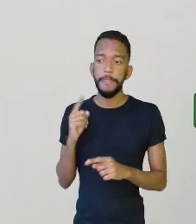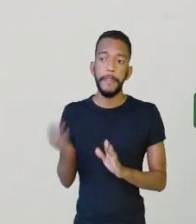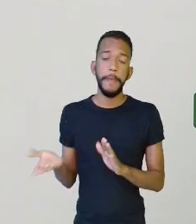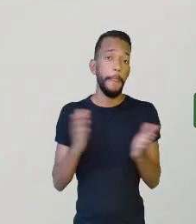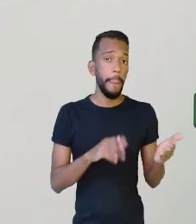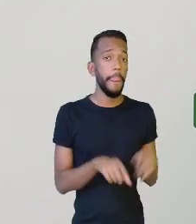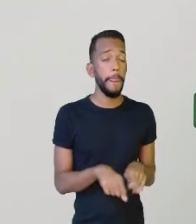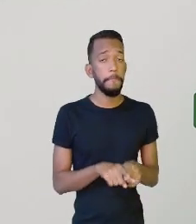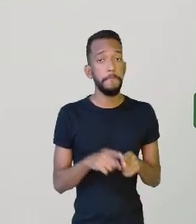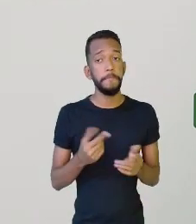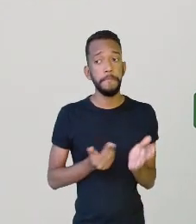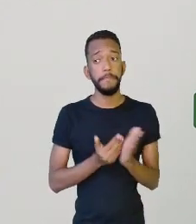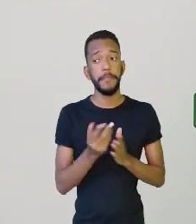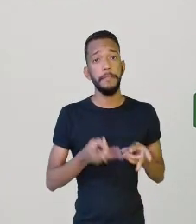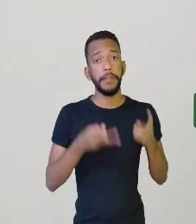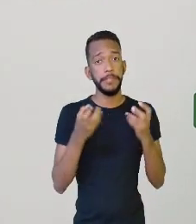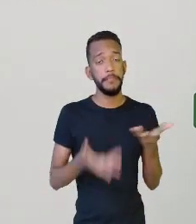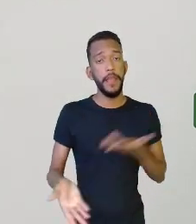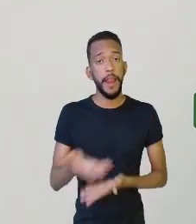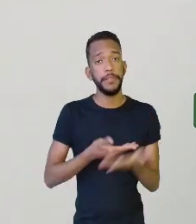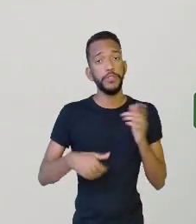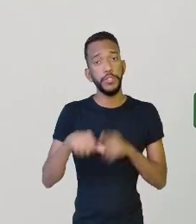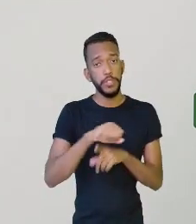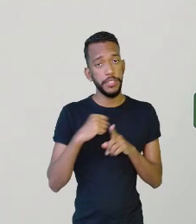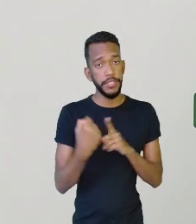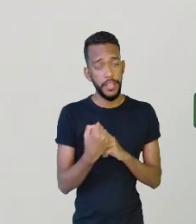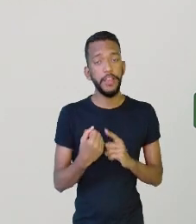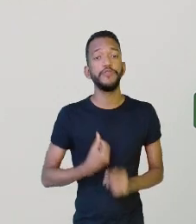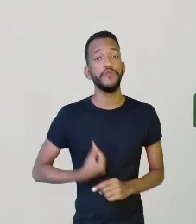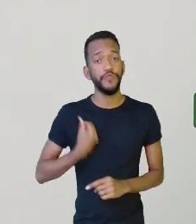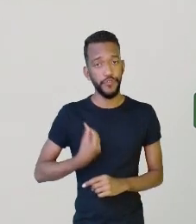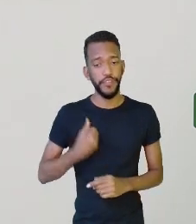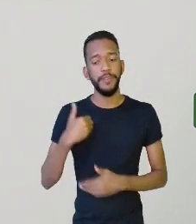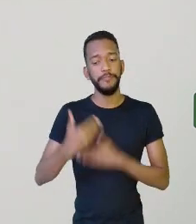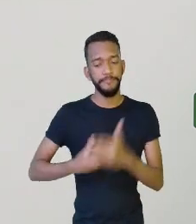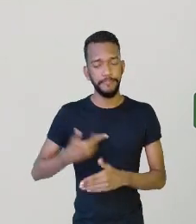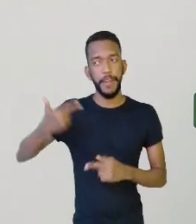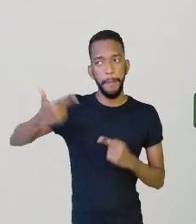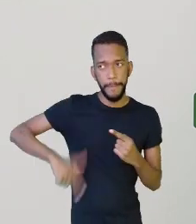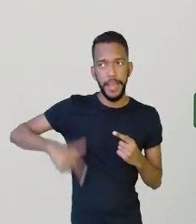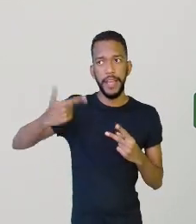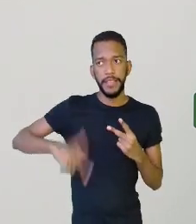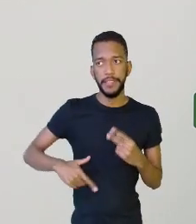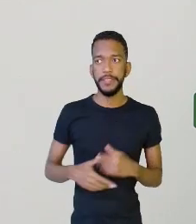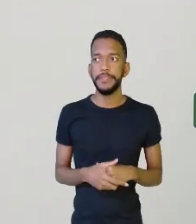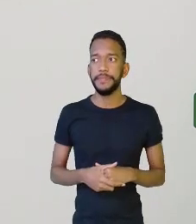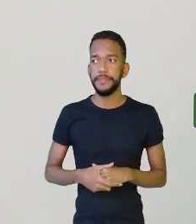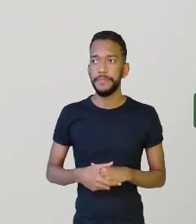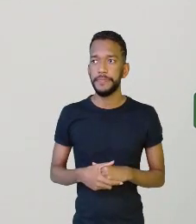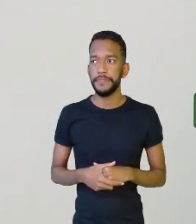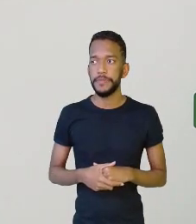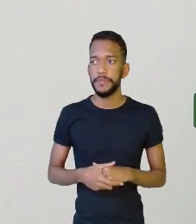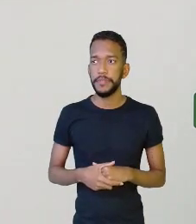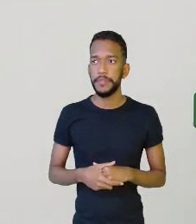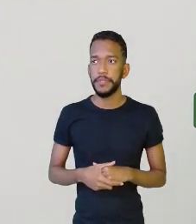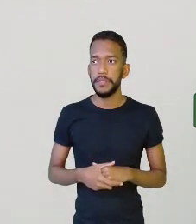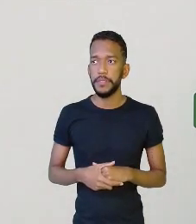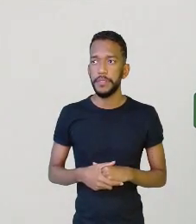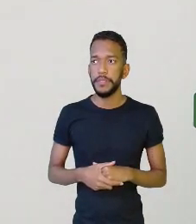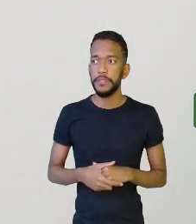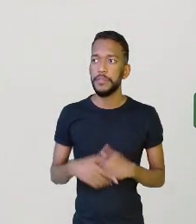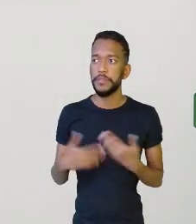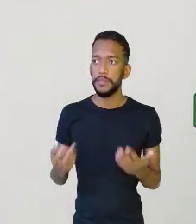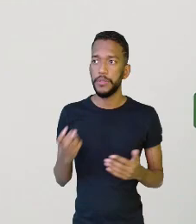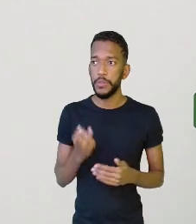também começar a perceber as relações sociais que se repetem. O que mais, professor?